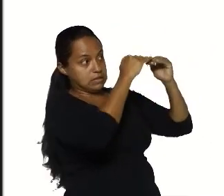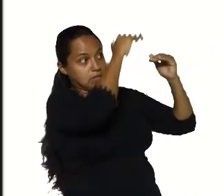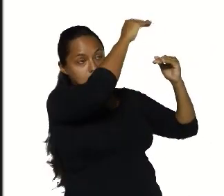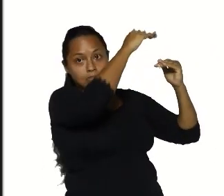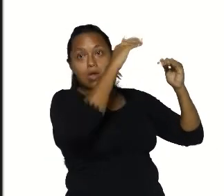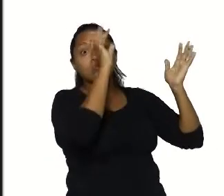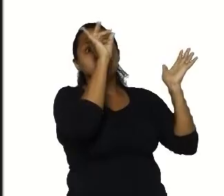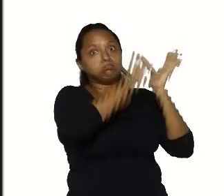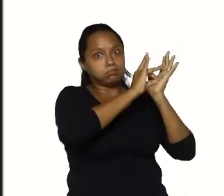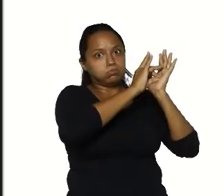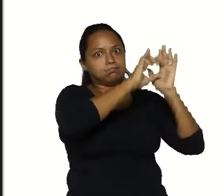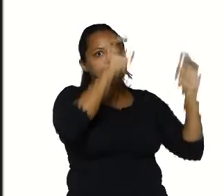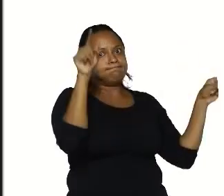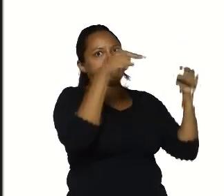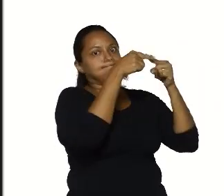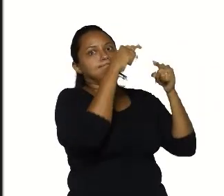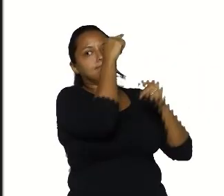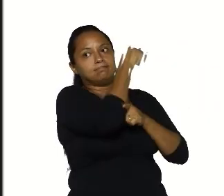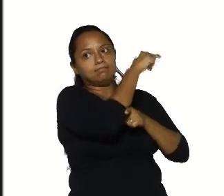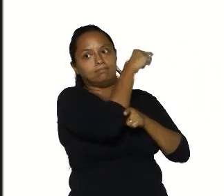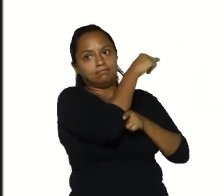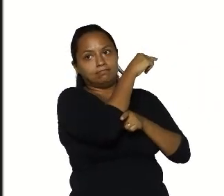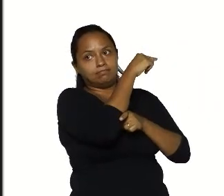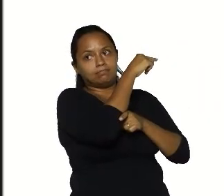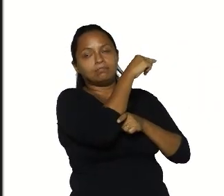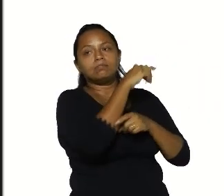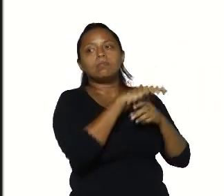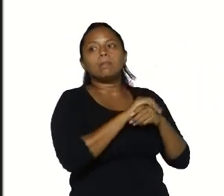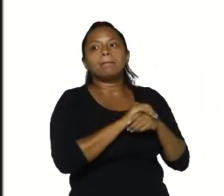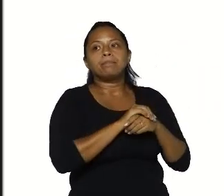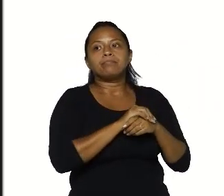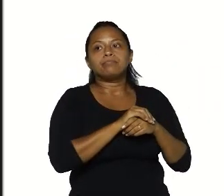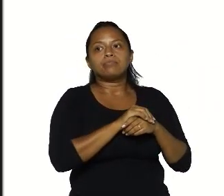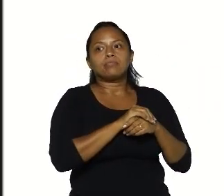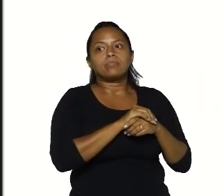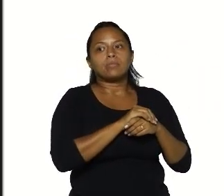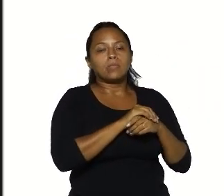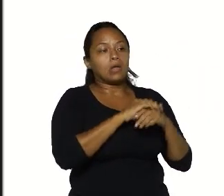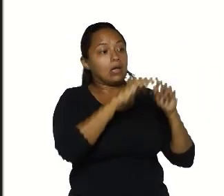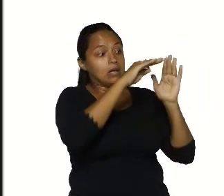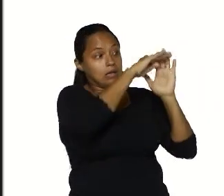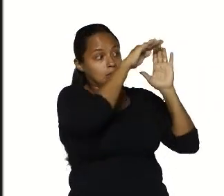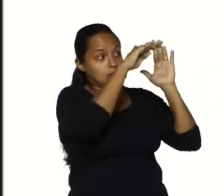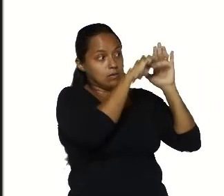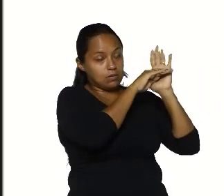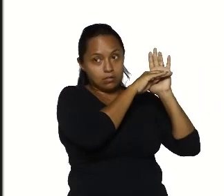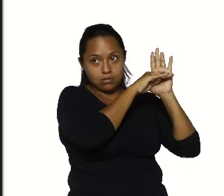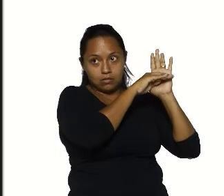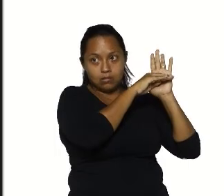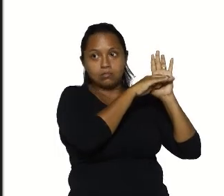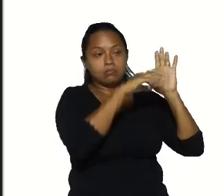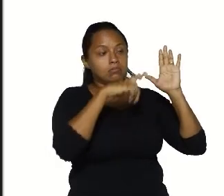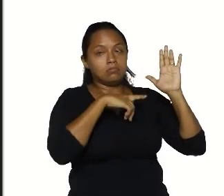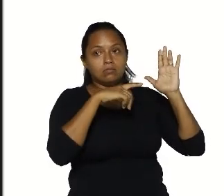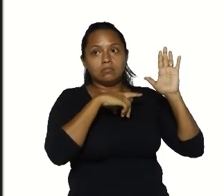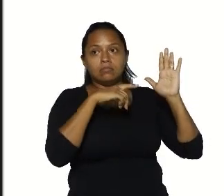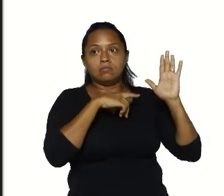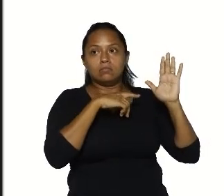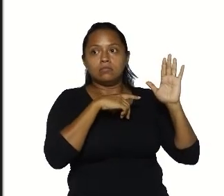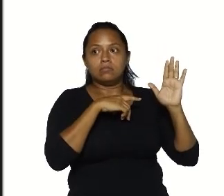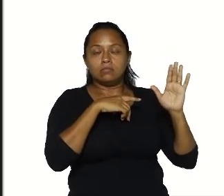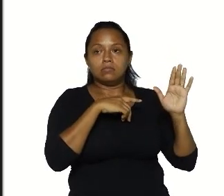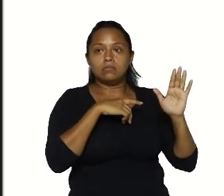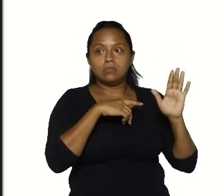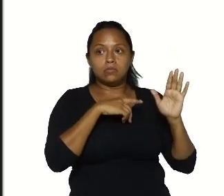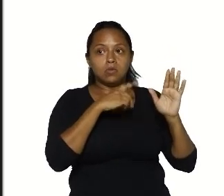pessoas devem estar enquadradas neste valor, para que tudo esteja normal. No caso das hemácias, segundo esta tabela,